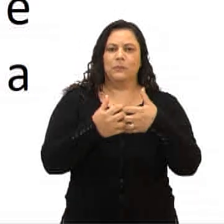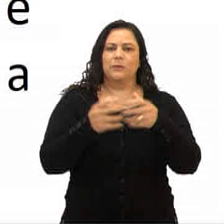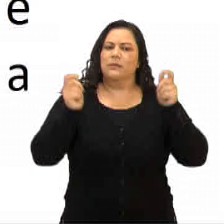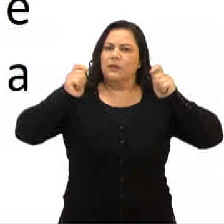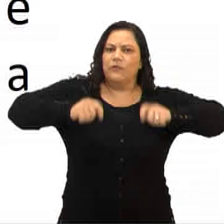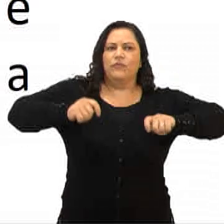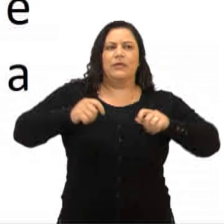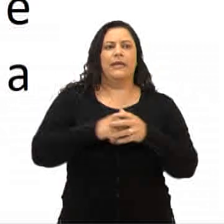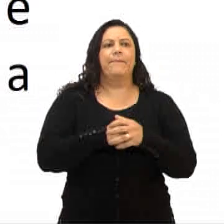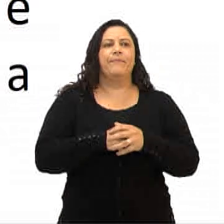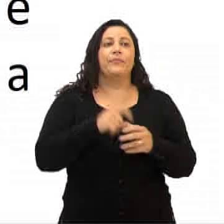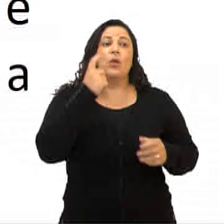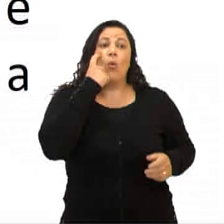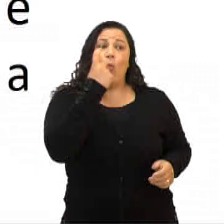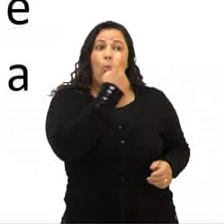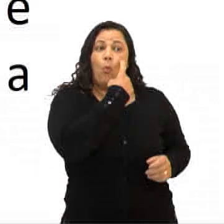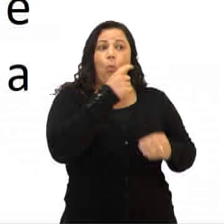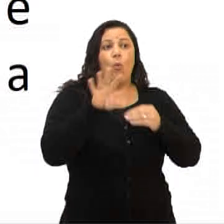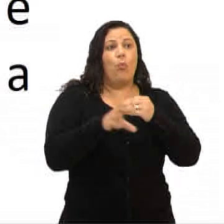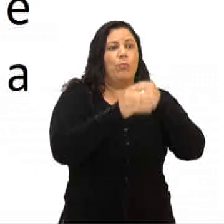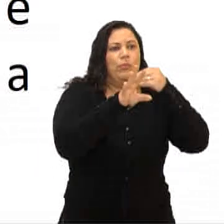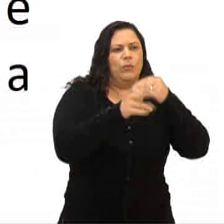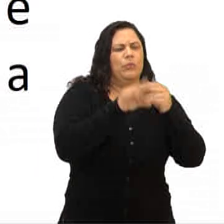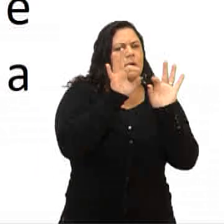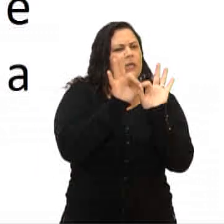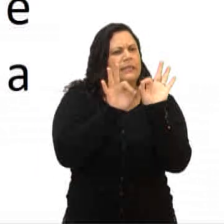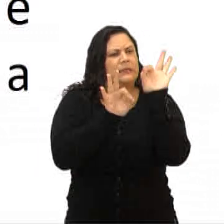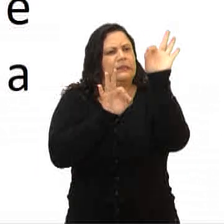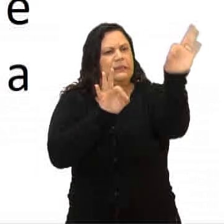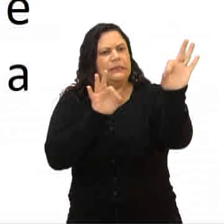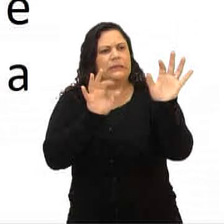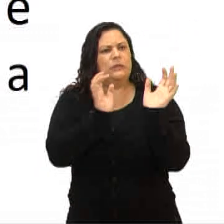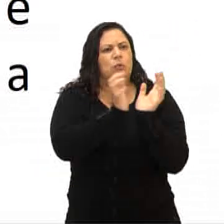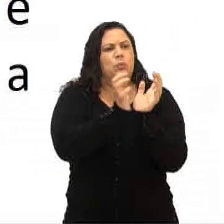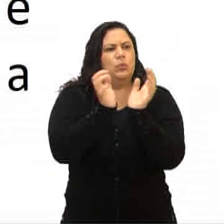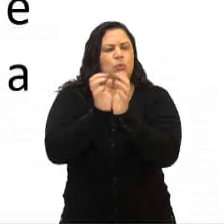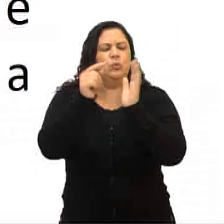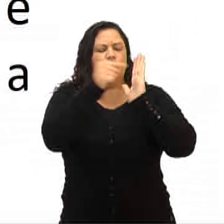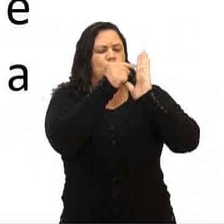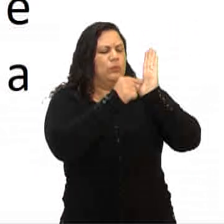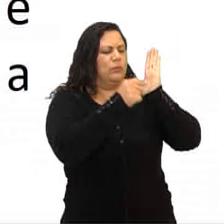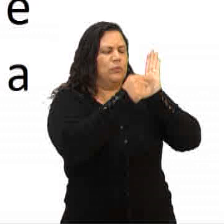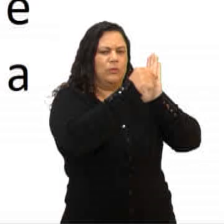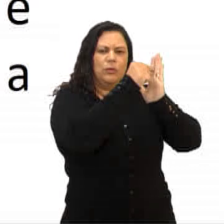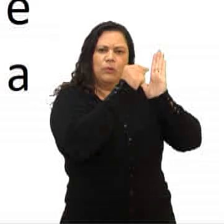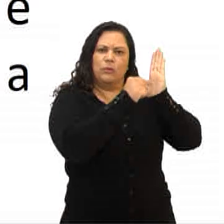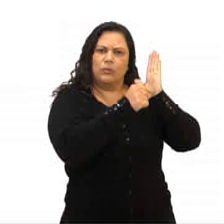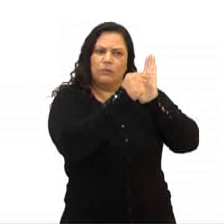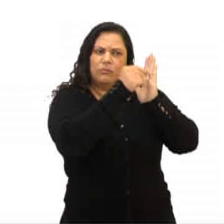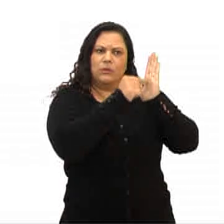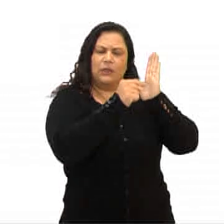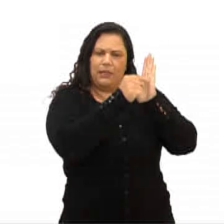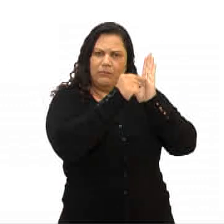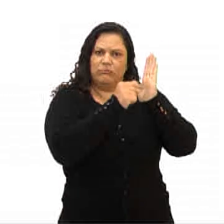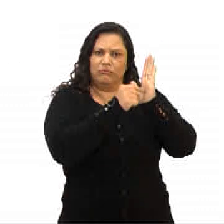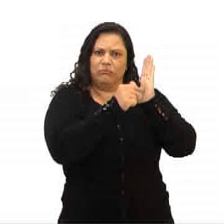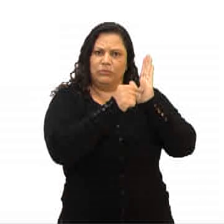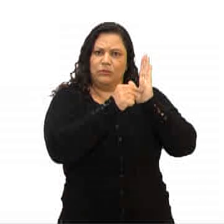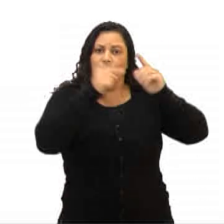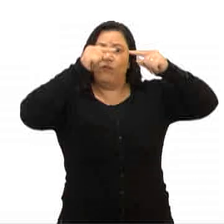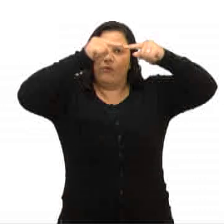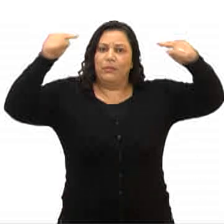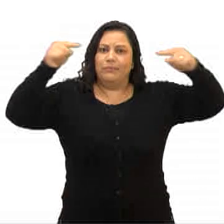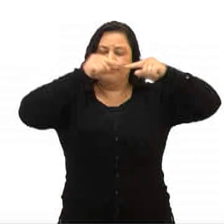olho recompõe a distância e o conjunto de pontos, traços minúsculos aplicados sobre a tela de forma paralela, tá? Então vamos ver